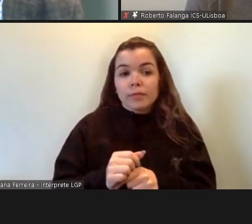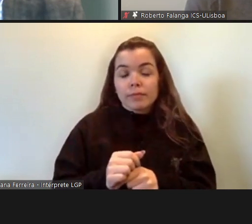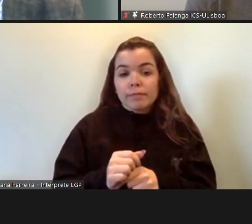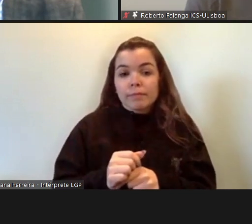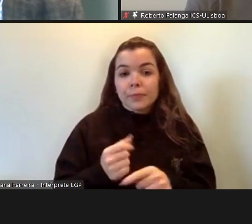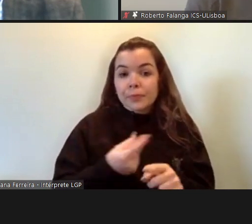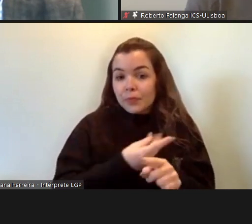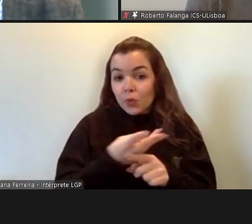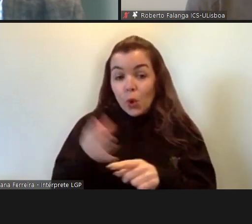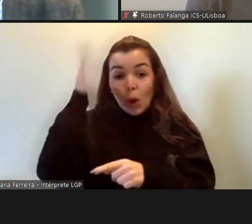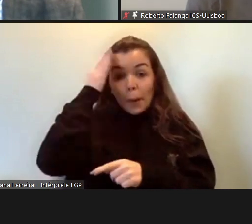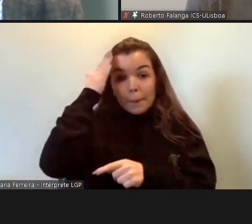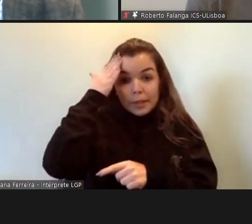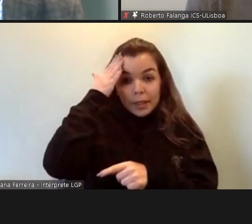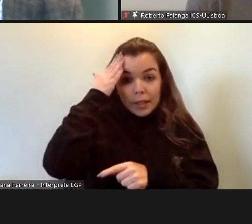várias capacidades,